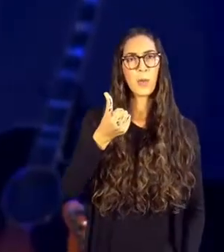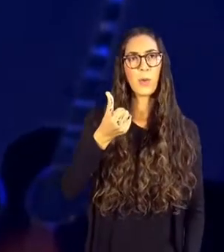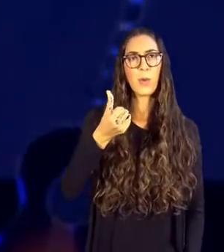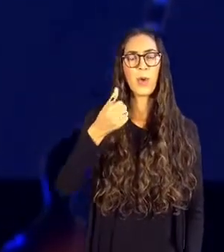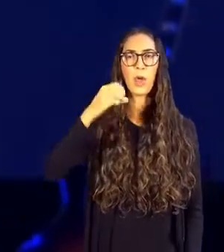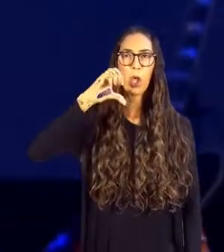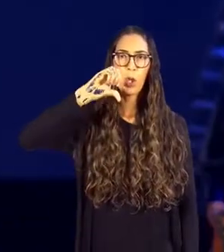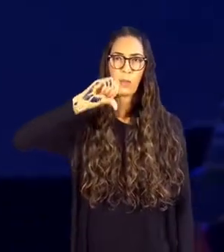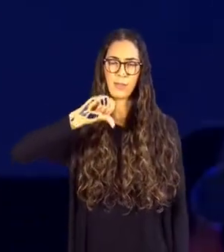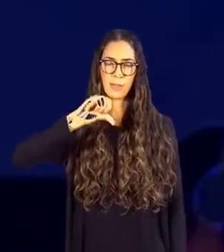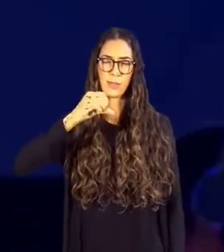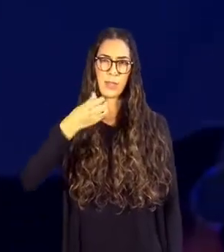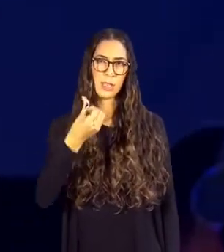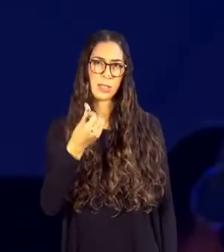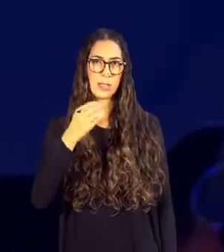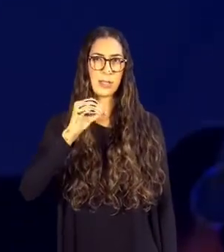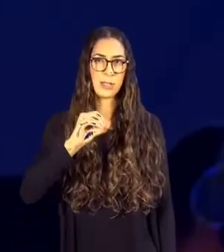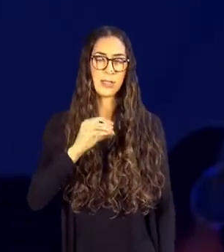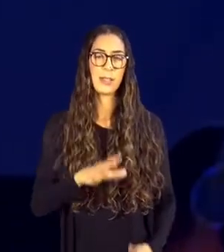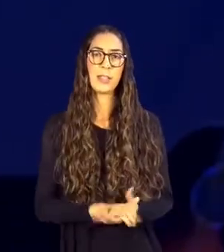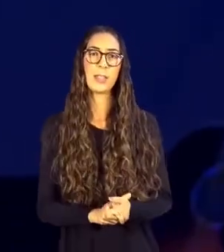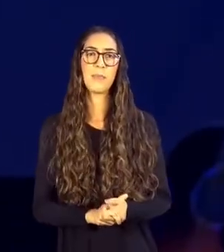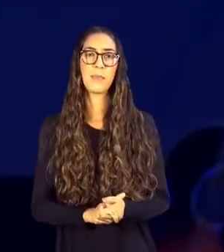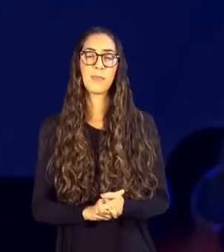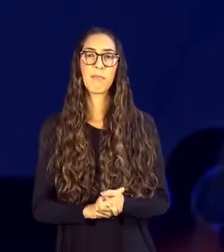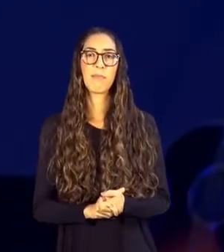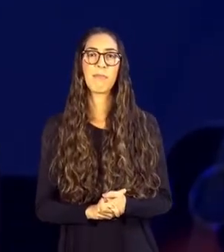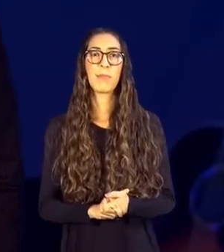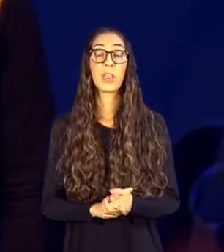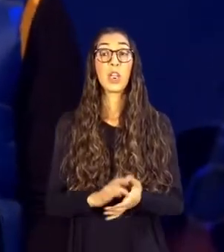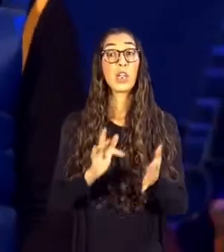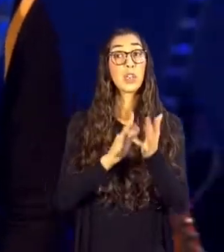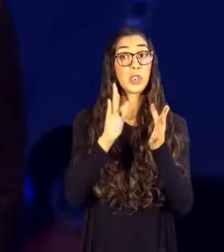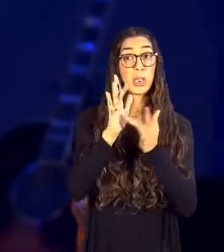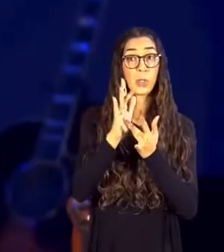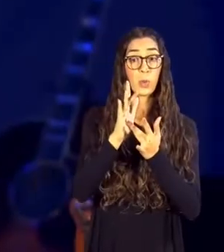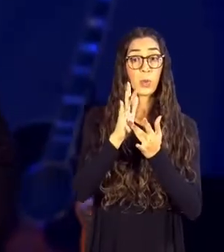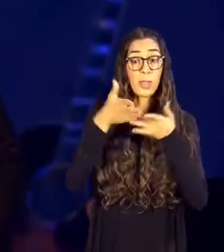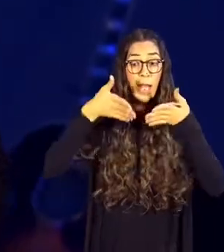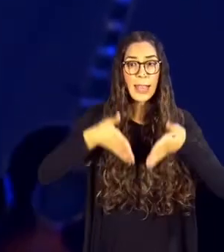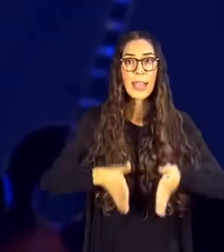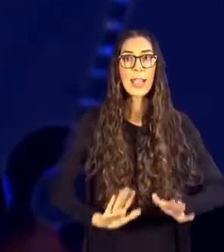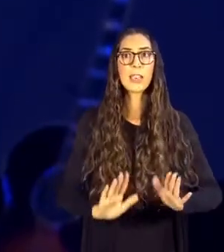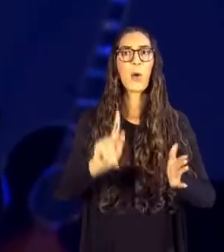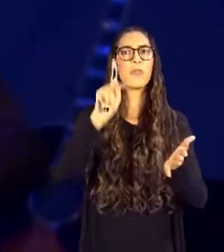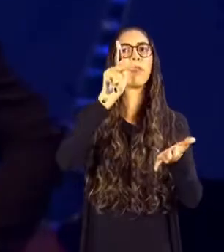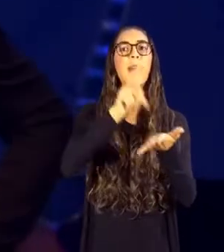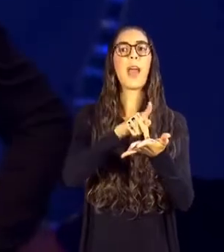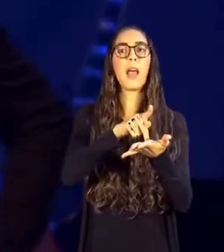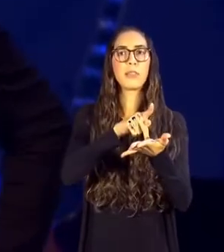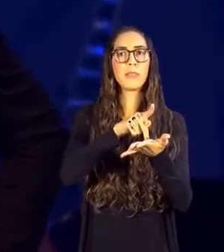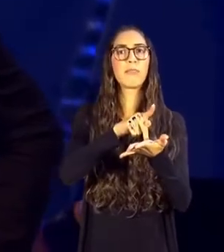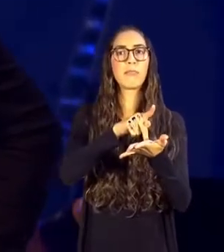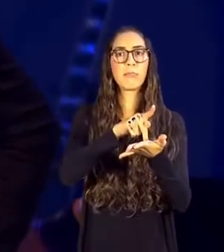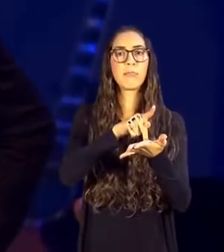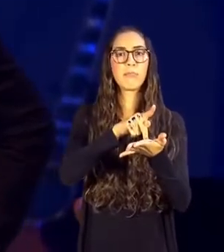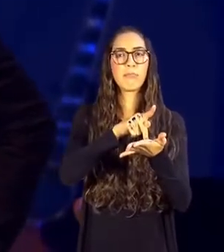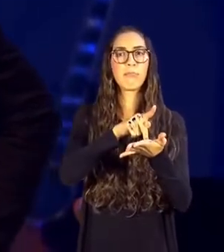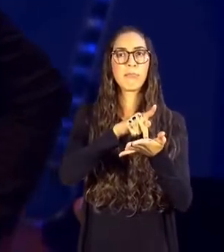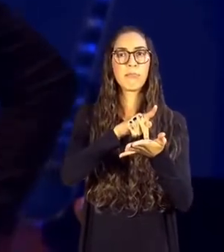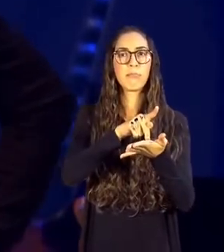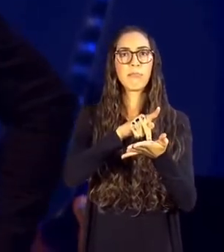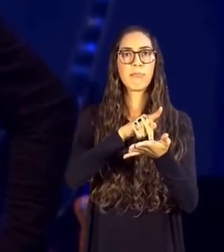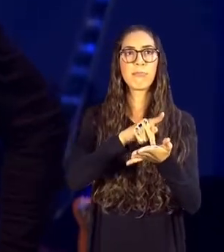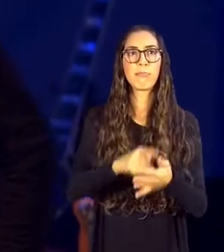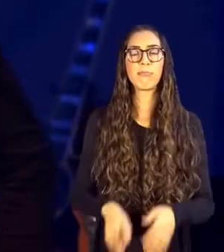é um mito. Jesus existiu, Jesus é real. Você precisa de fatos, ó, pastor, eu preciso de algo lógico, não é só fé, eu